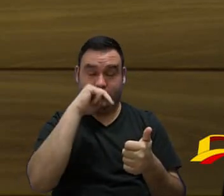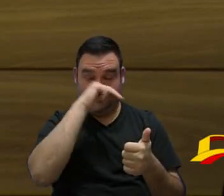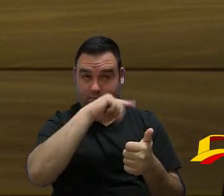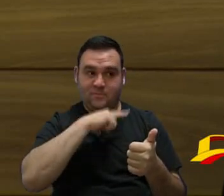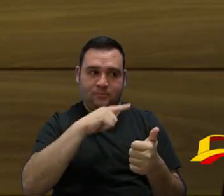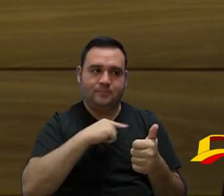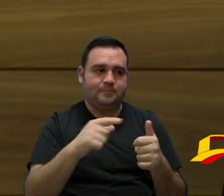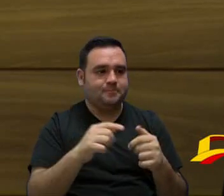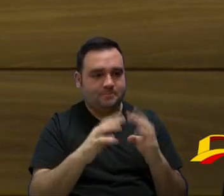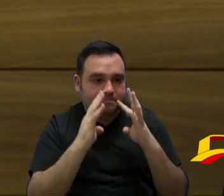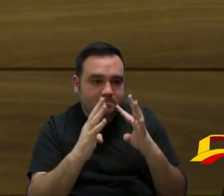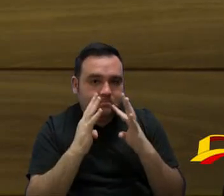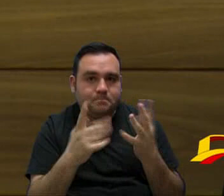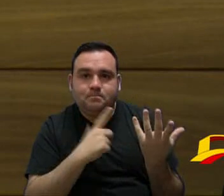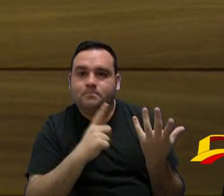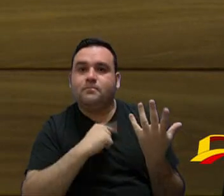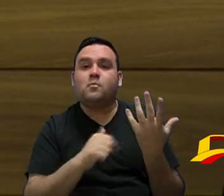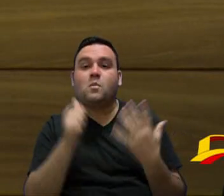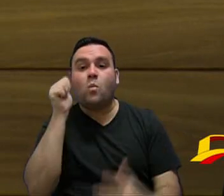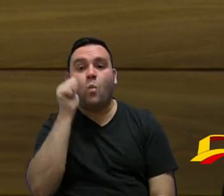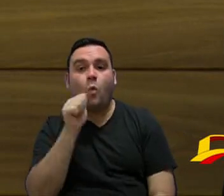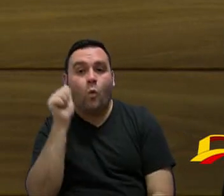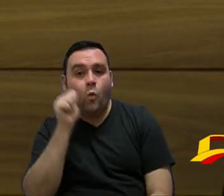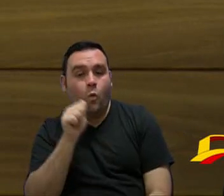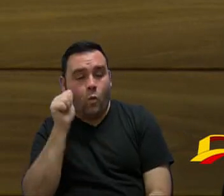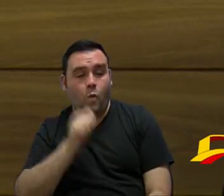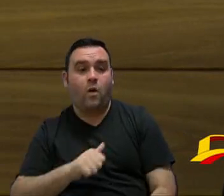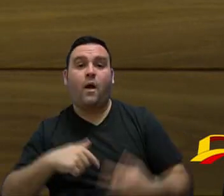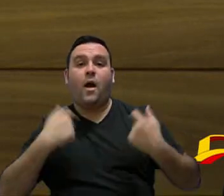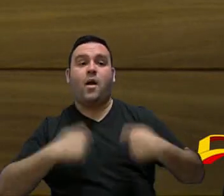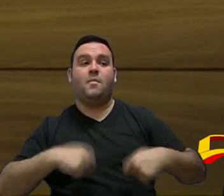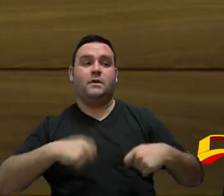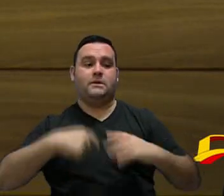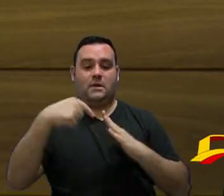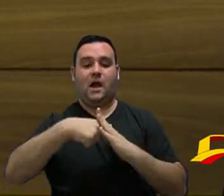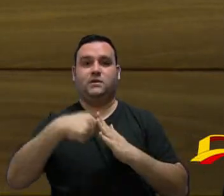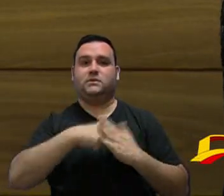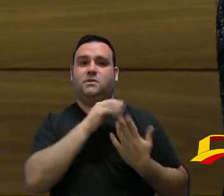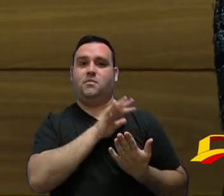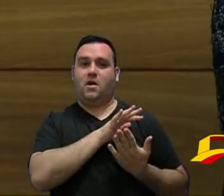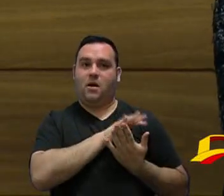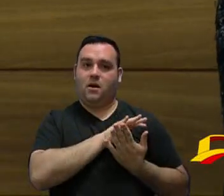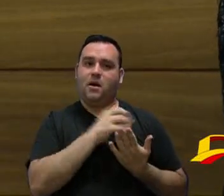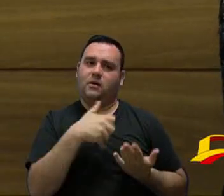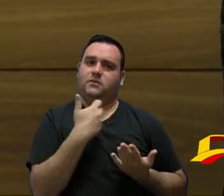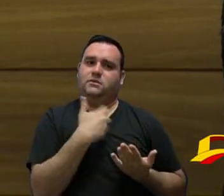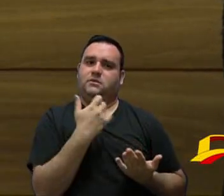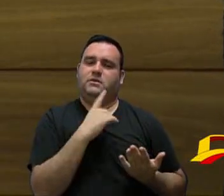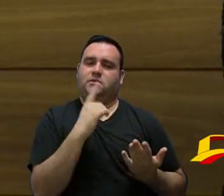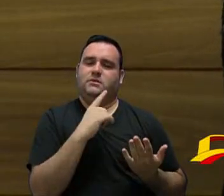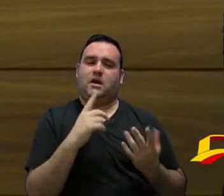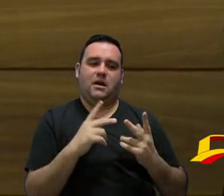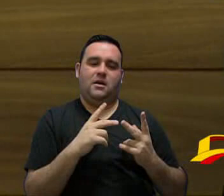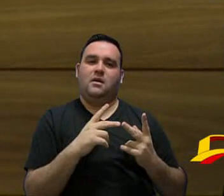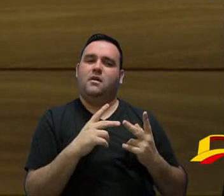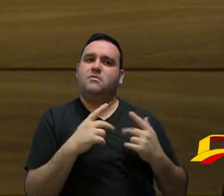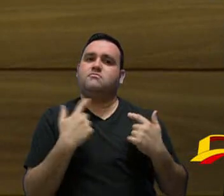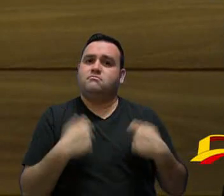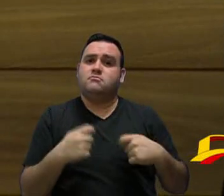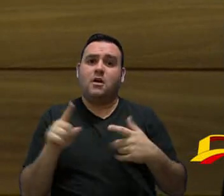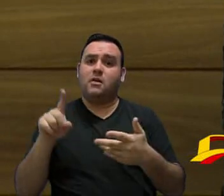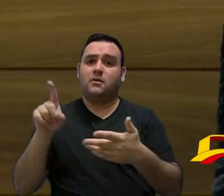é assistido mulheres que deveriam fazer mamografia numa idade que estão em risco